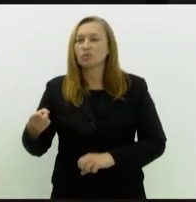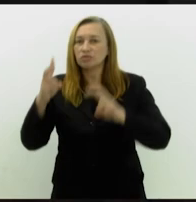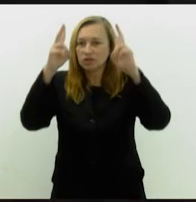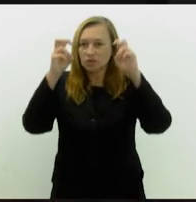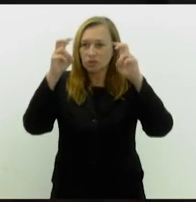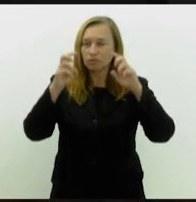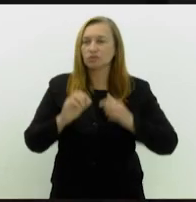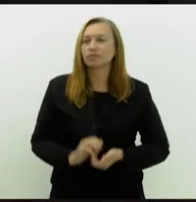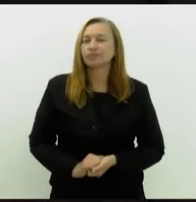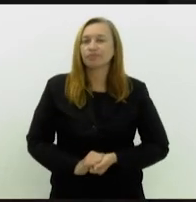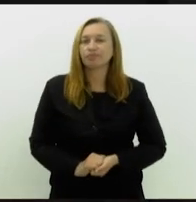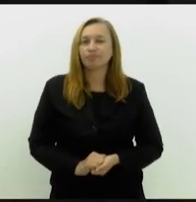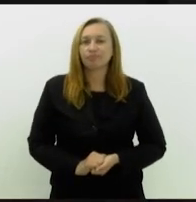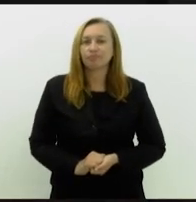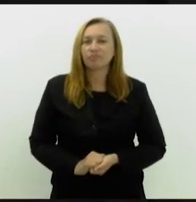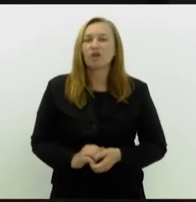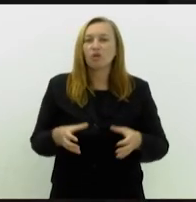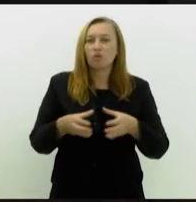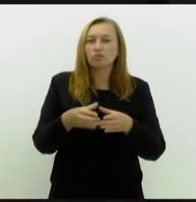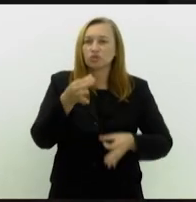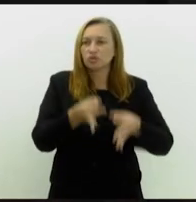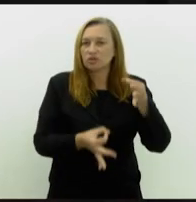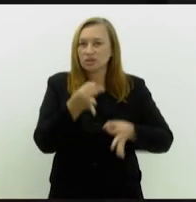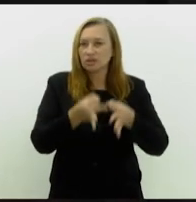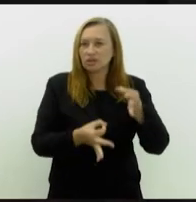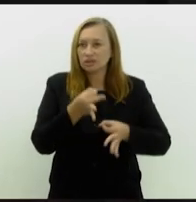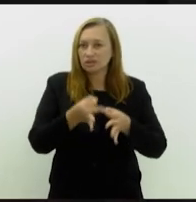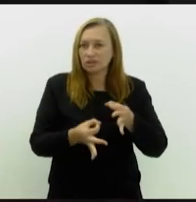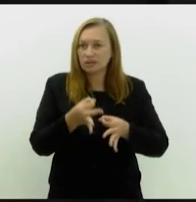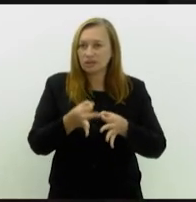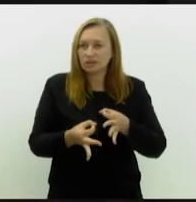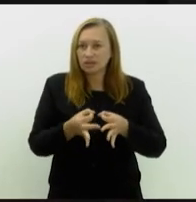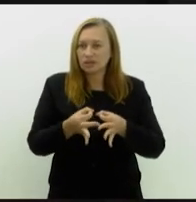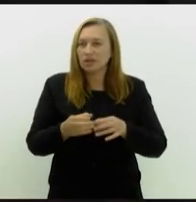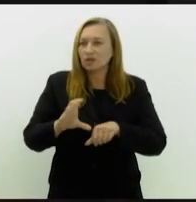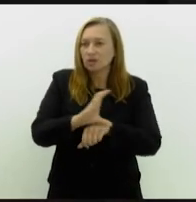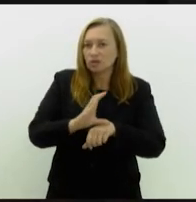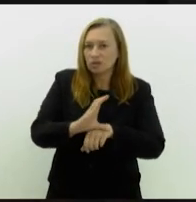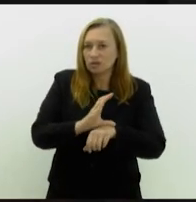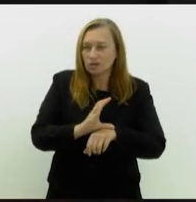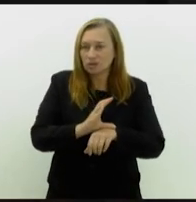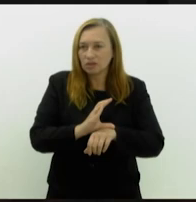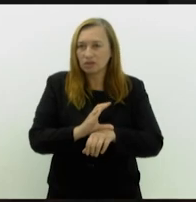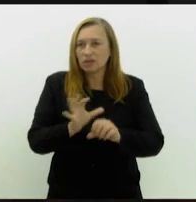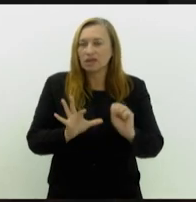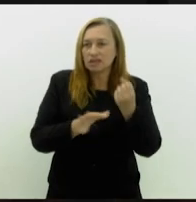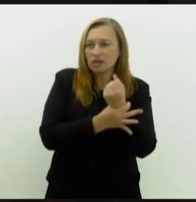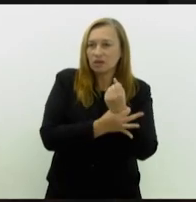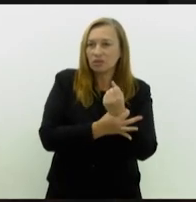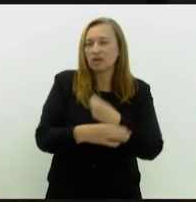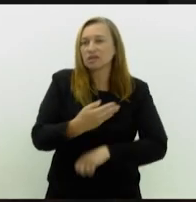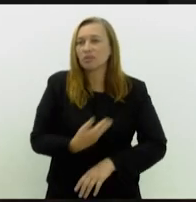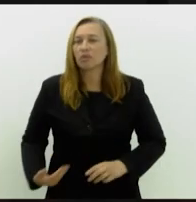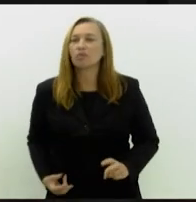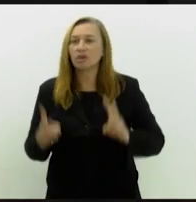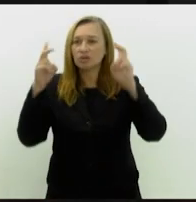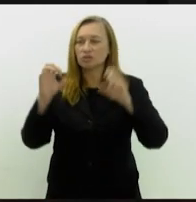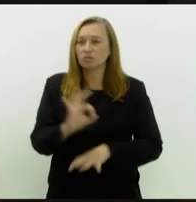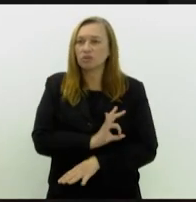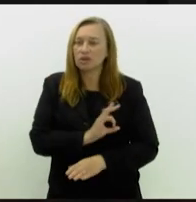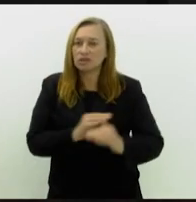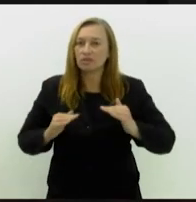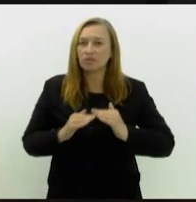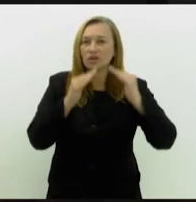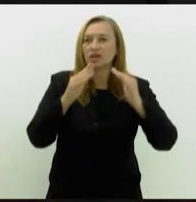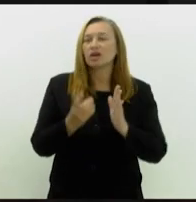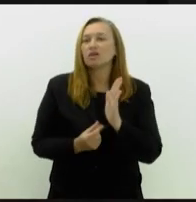providênci pareceres das comissões de constituição e justiça pela constitucionalidade de Segurança Pública assunto de polícia favorável